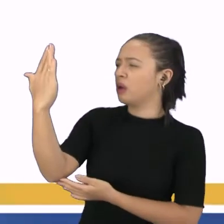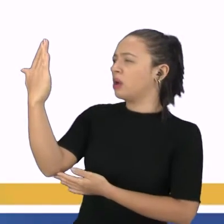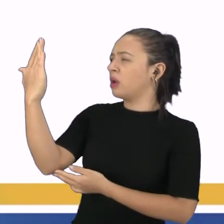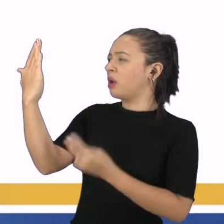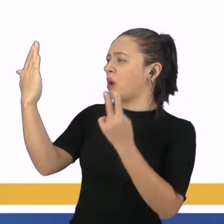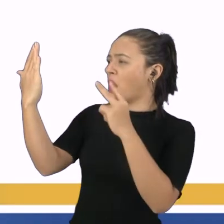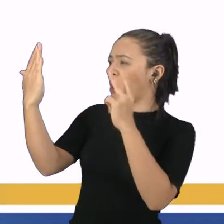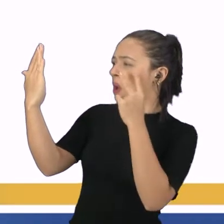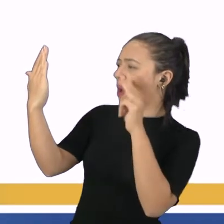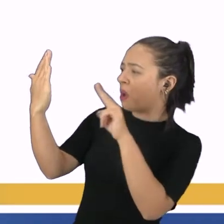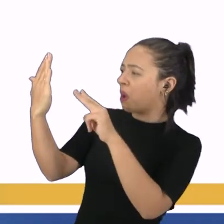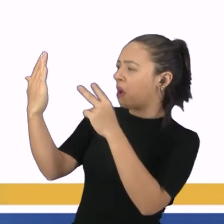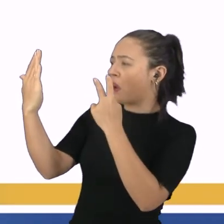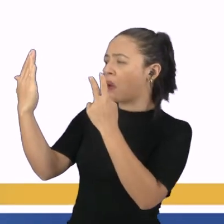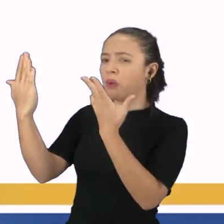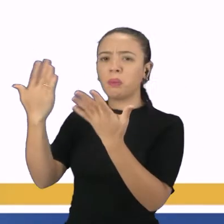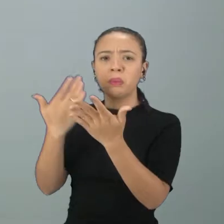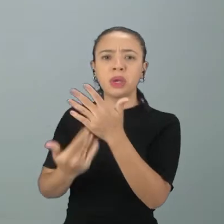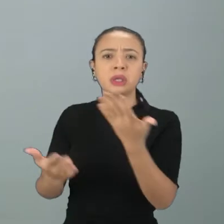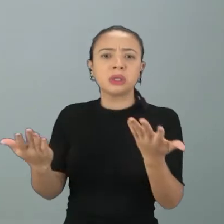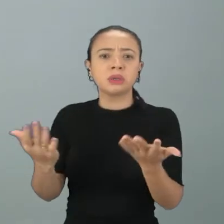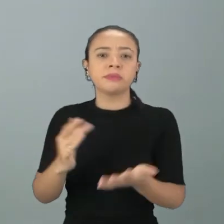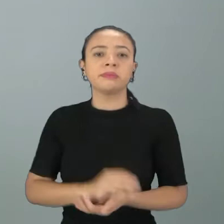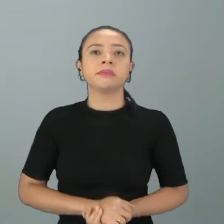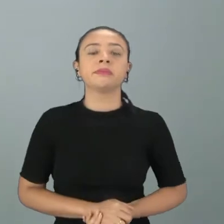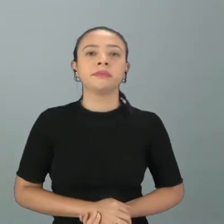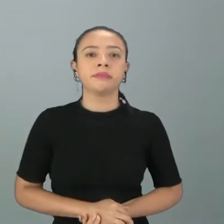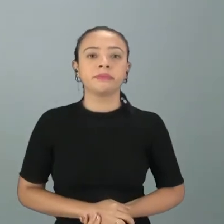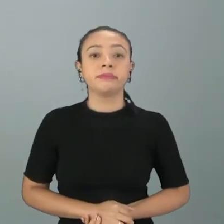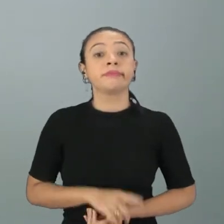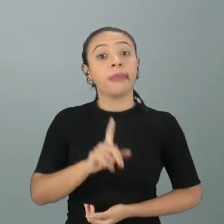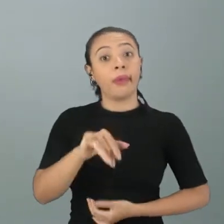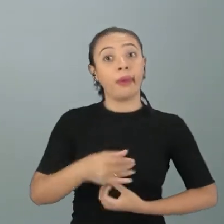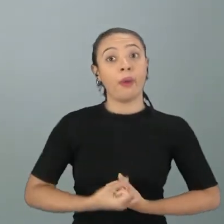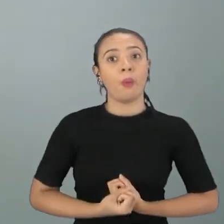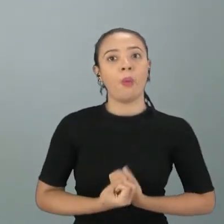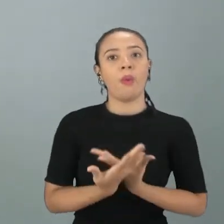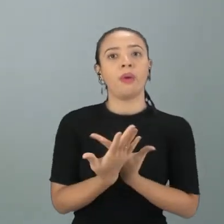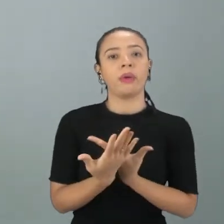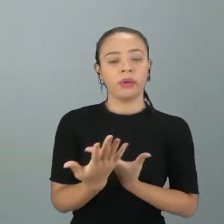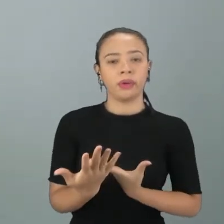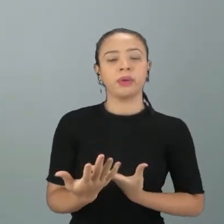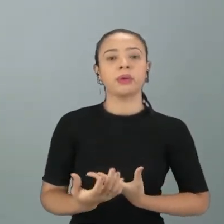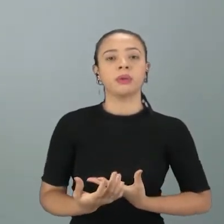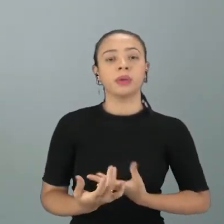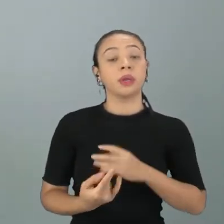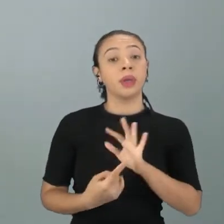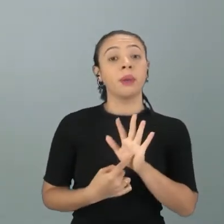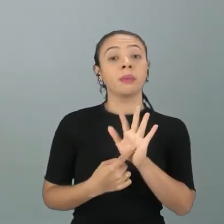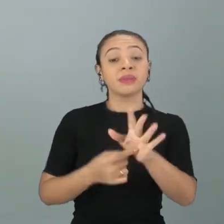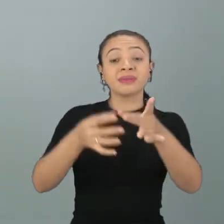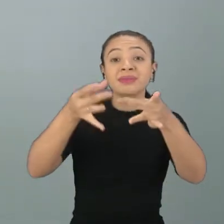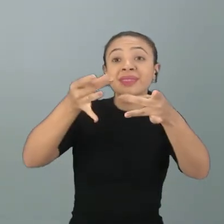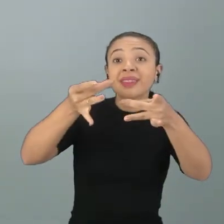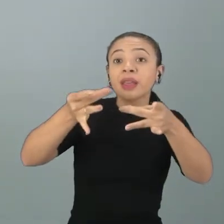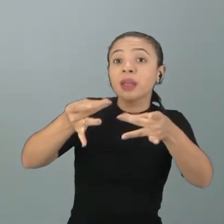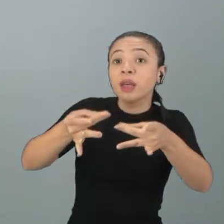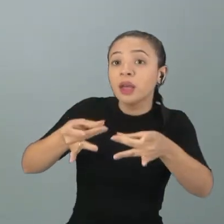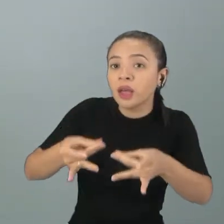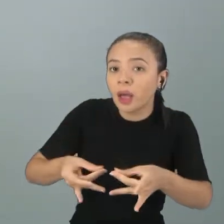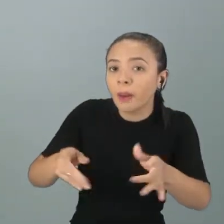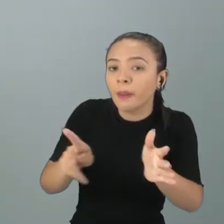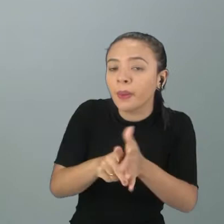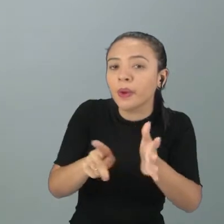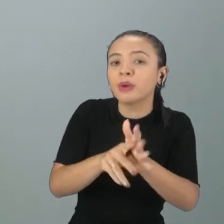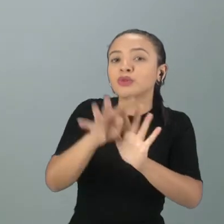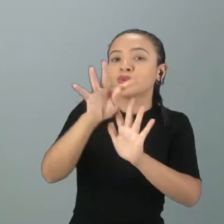face? Cecília Meirelles. Veja que esse texto ele é um poema e ele traz muito bem as características do texto